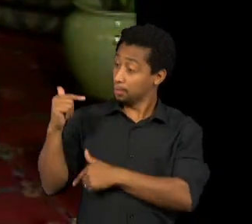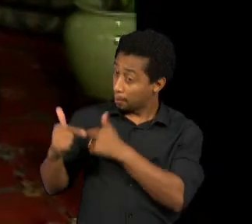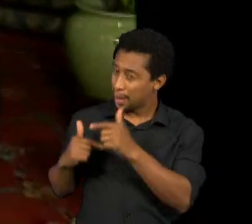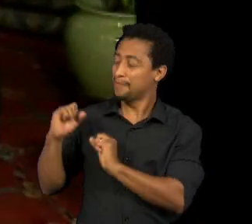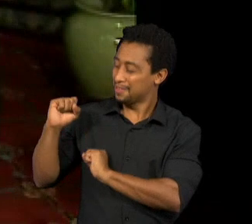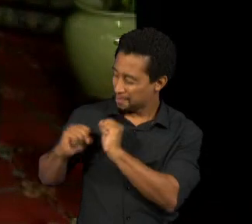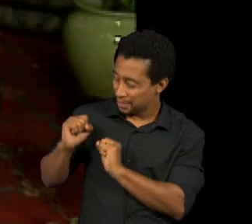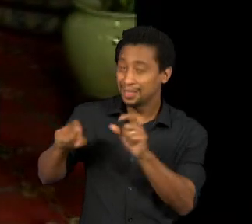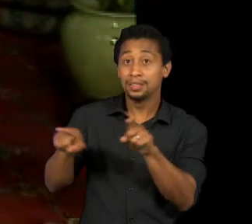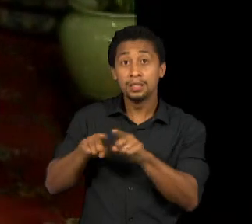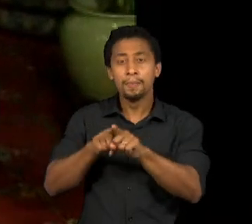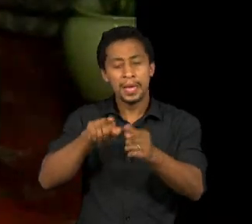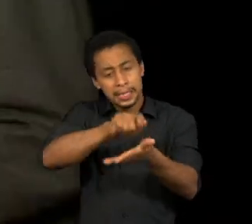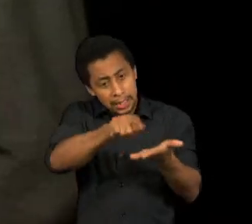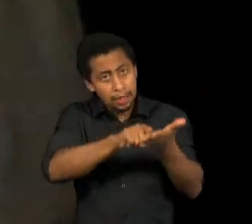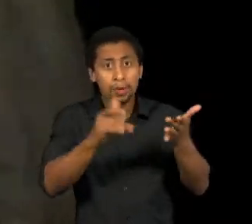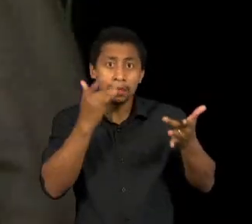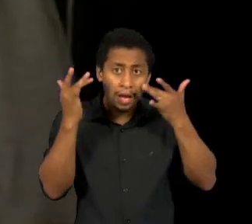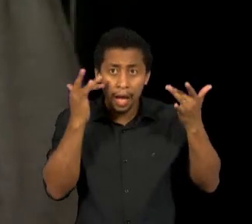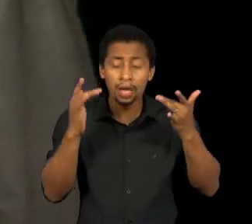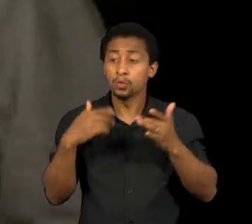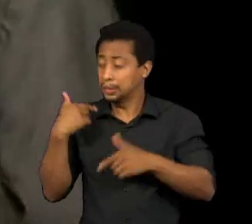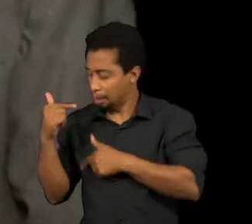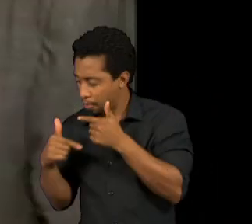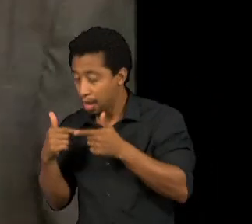costumava acompanhar as apresentações.